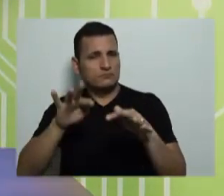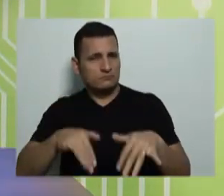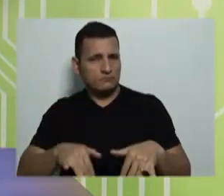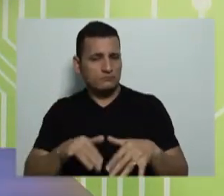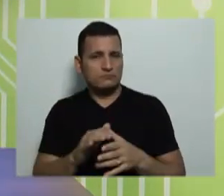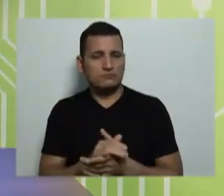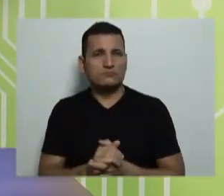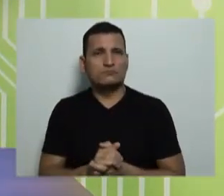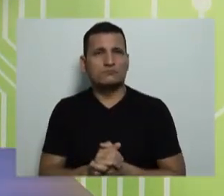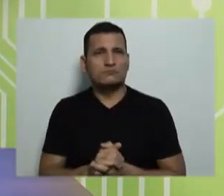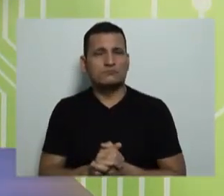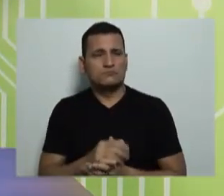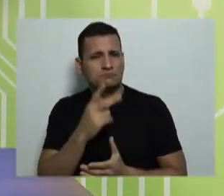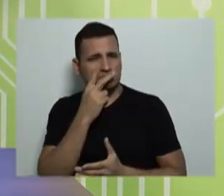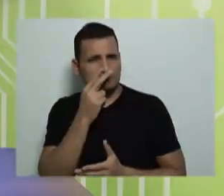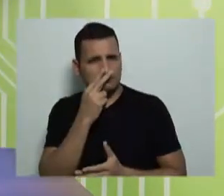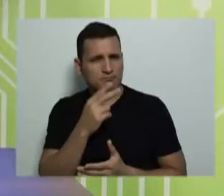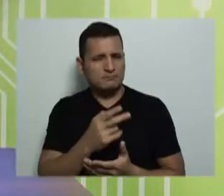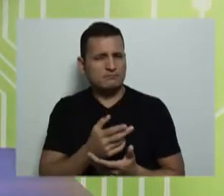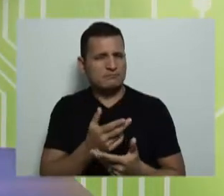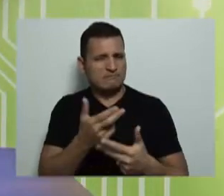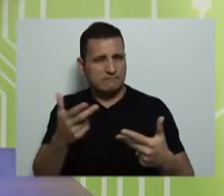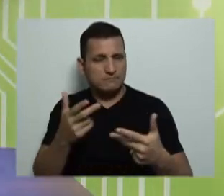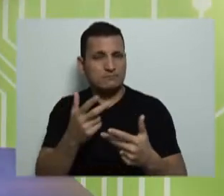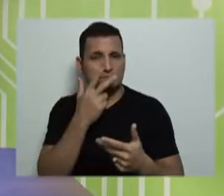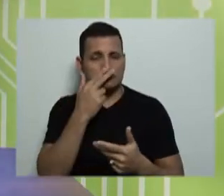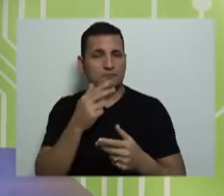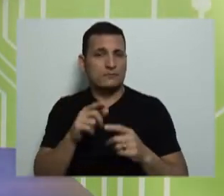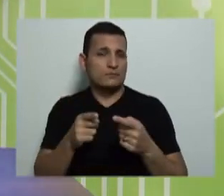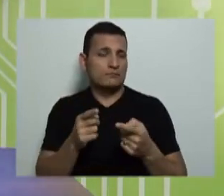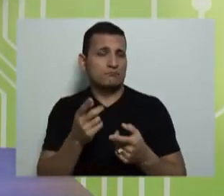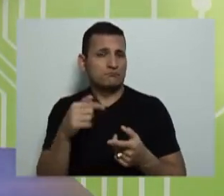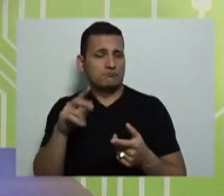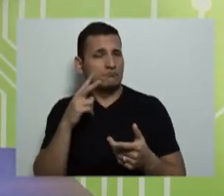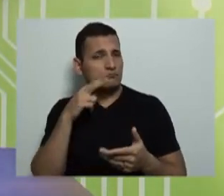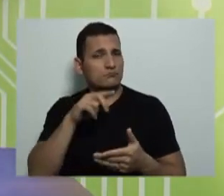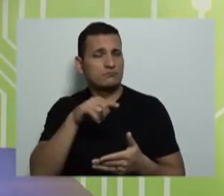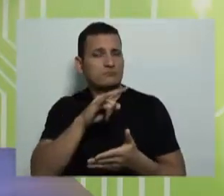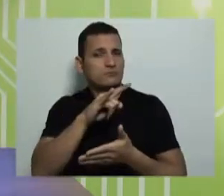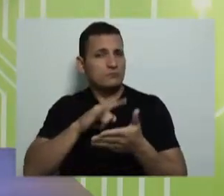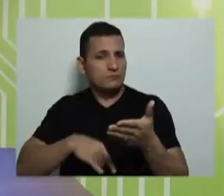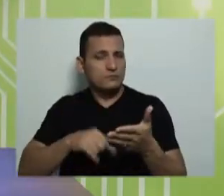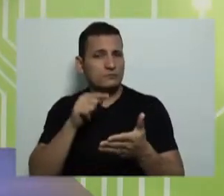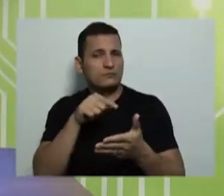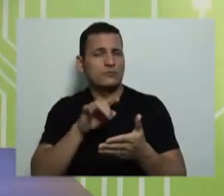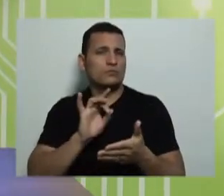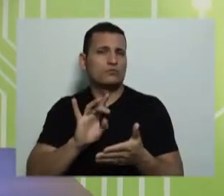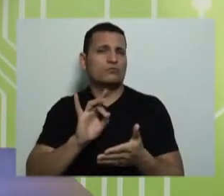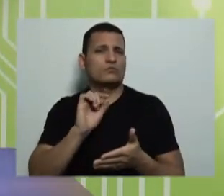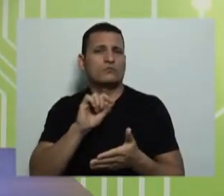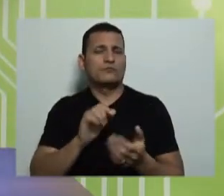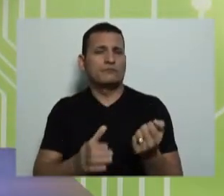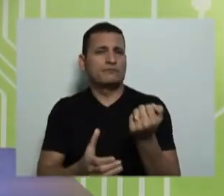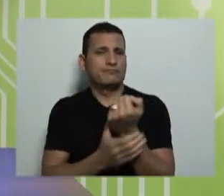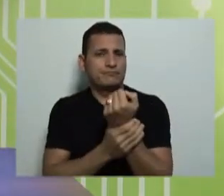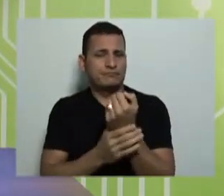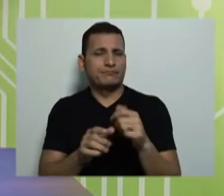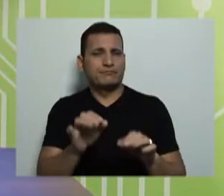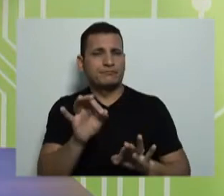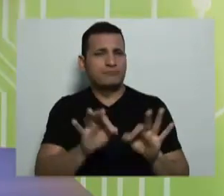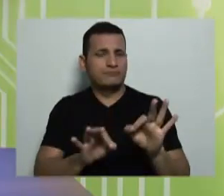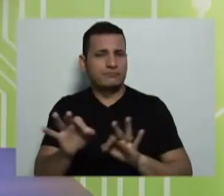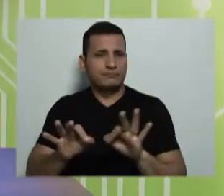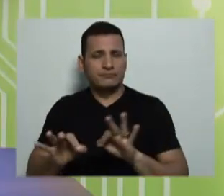Pode parecer, pessoal, que é muita coisa, mas a gente vai ver que esses documentos eles só existem para trazer segurança e para